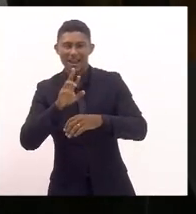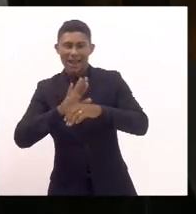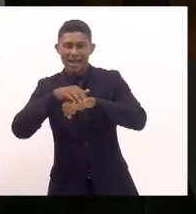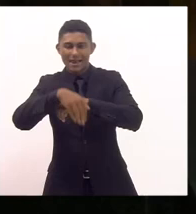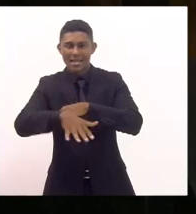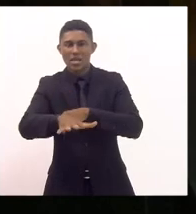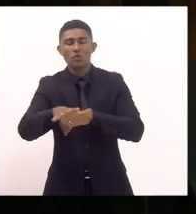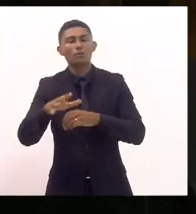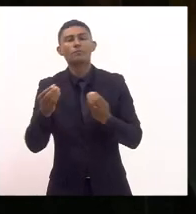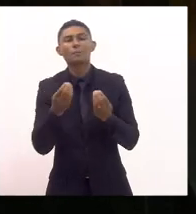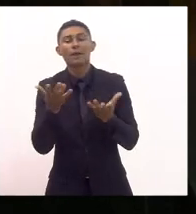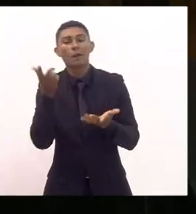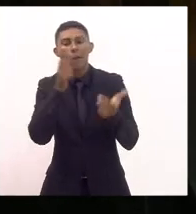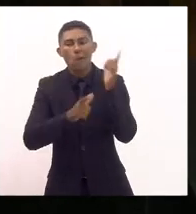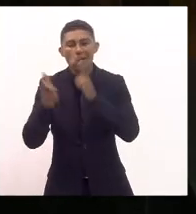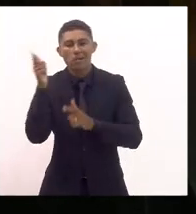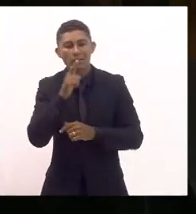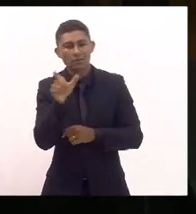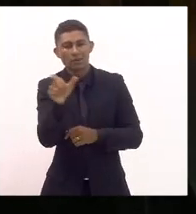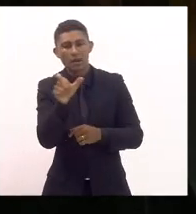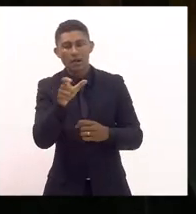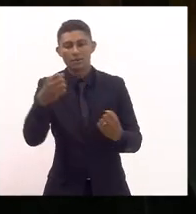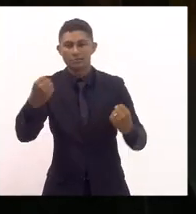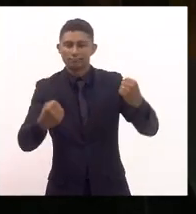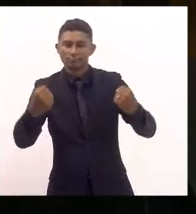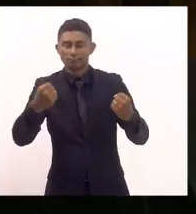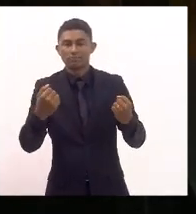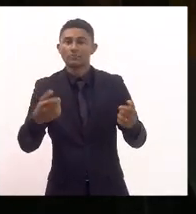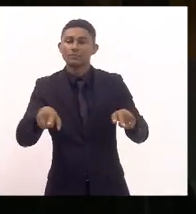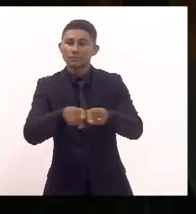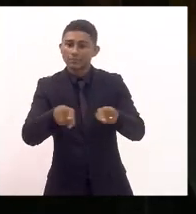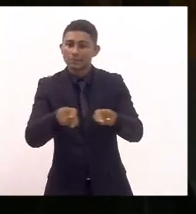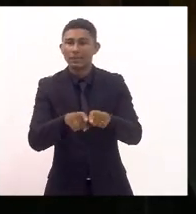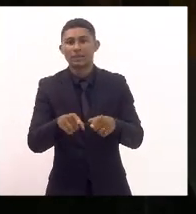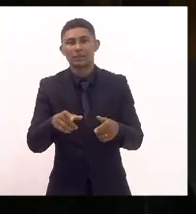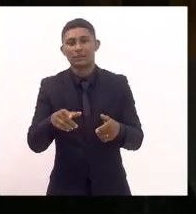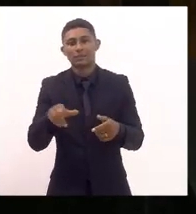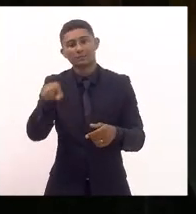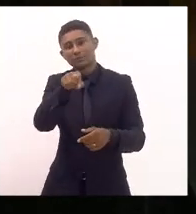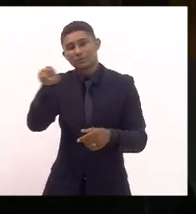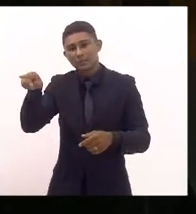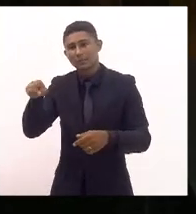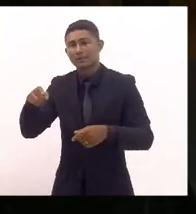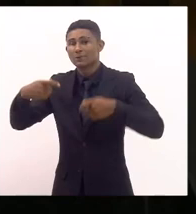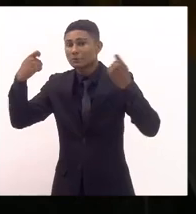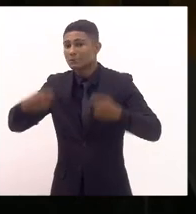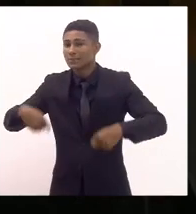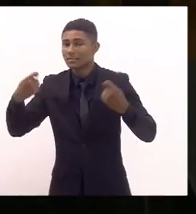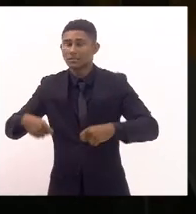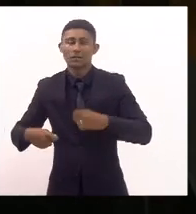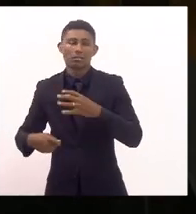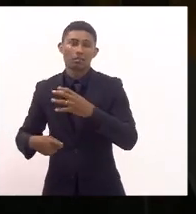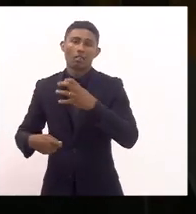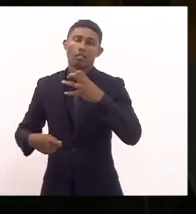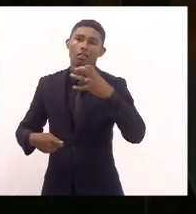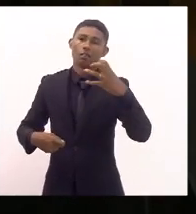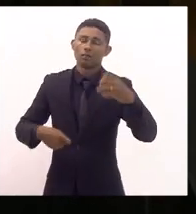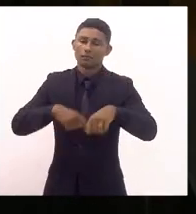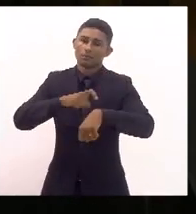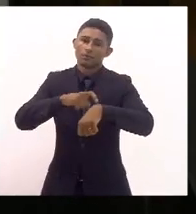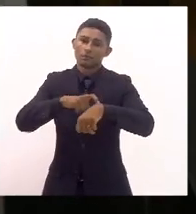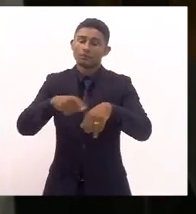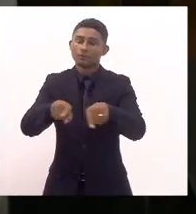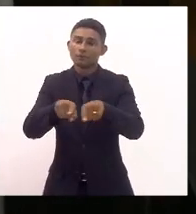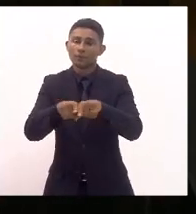a sua carteira além de um grande tempo que despende isso o custo